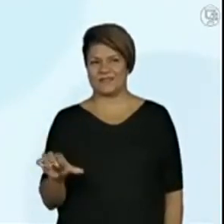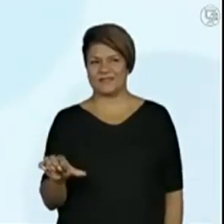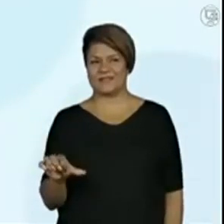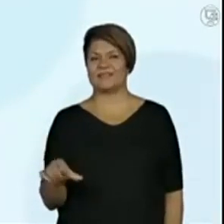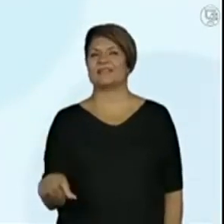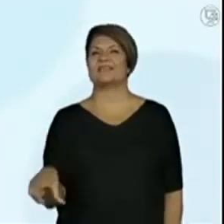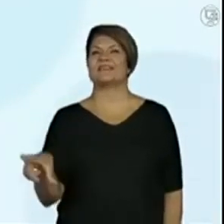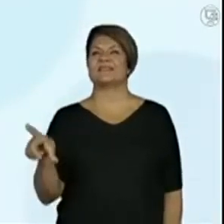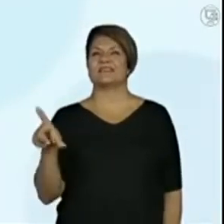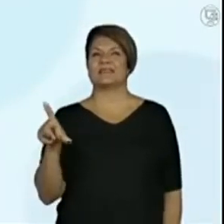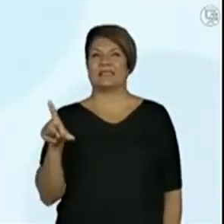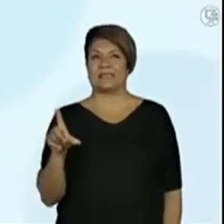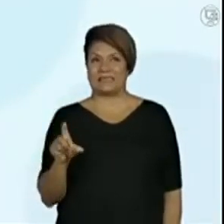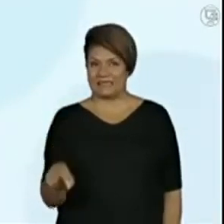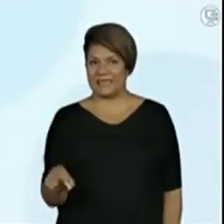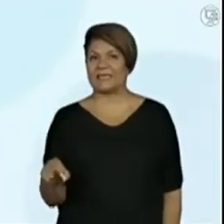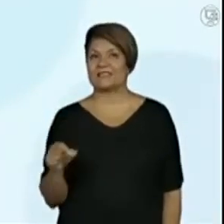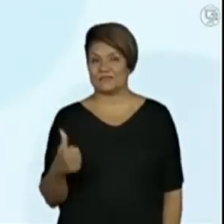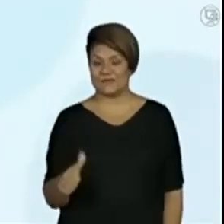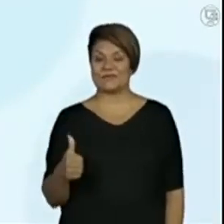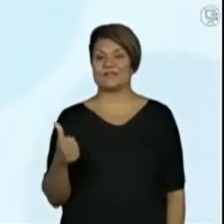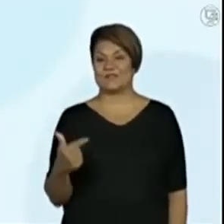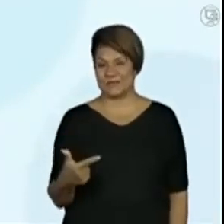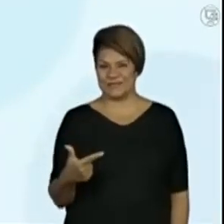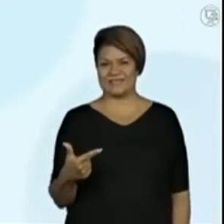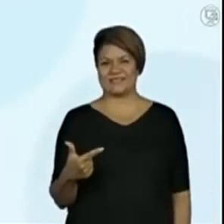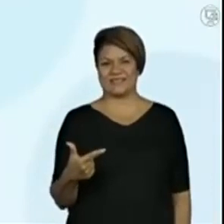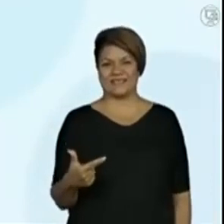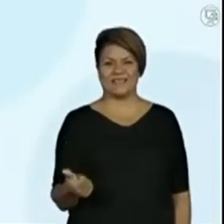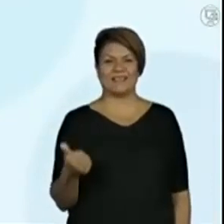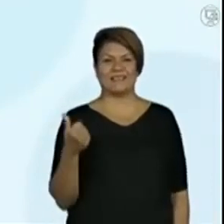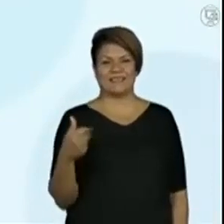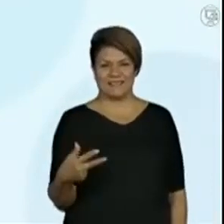1, 2, 3, 4, 5, 6, 7, 8, 9. Nosso tempo tá acabando.